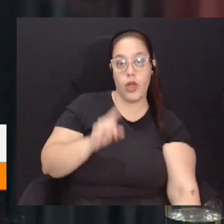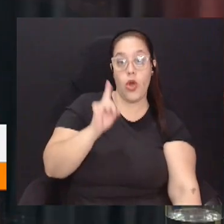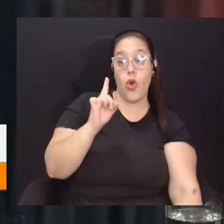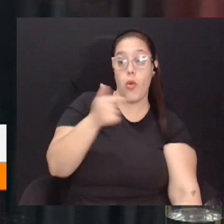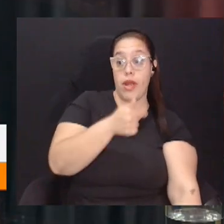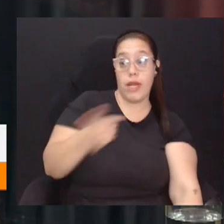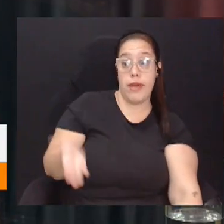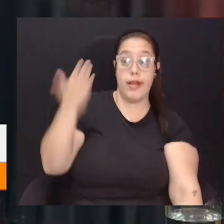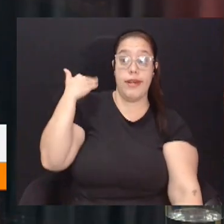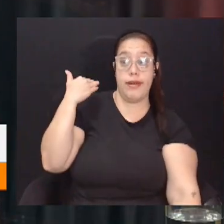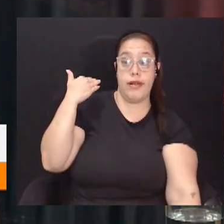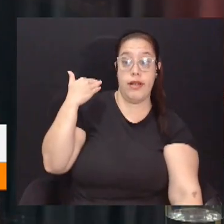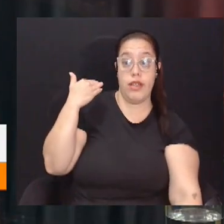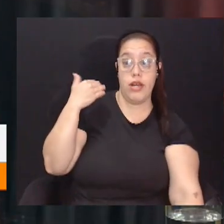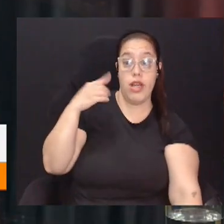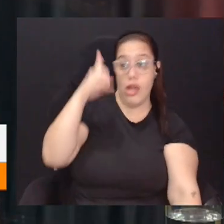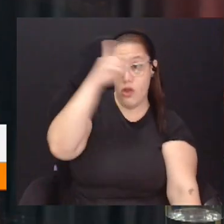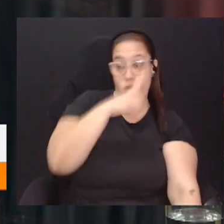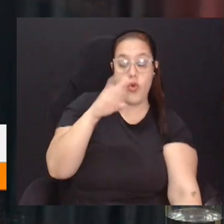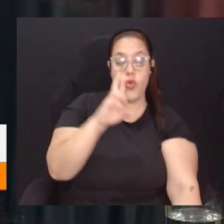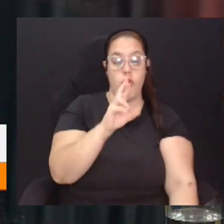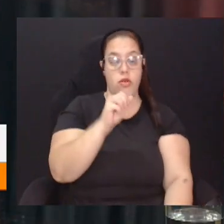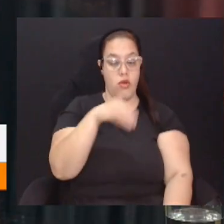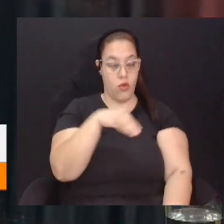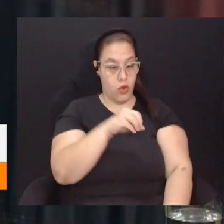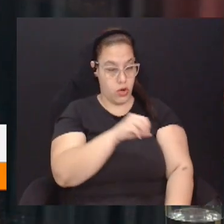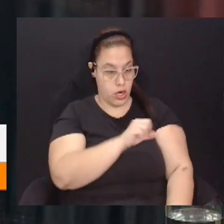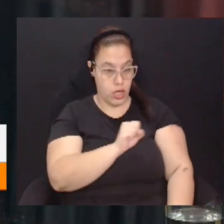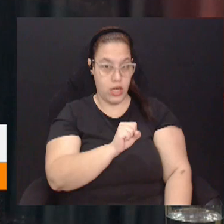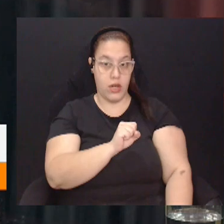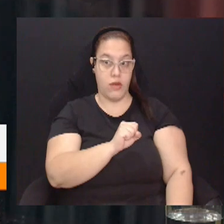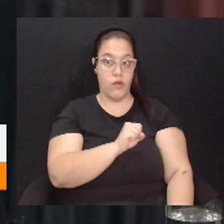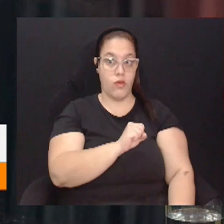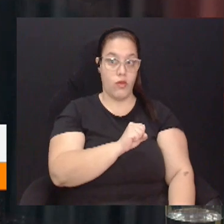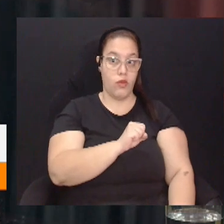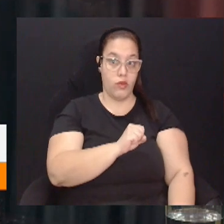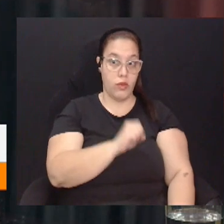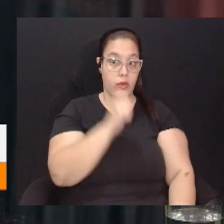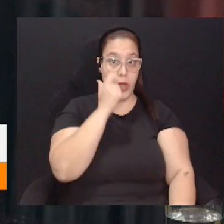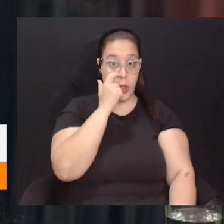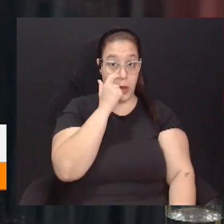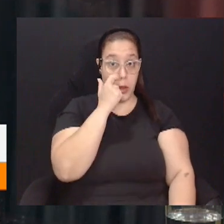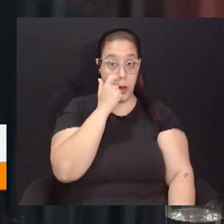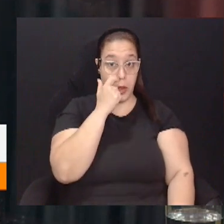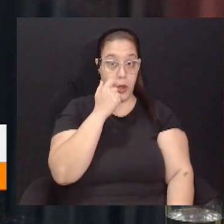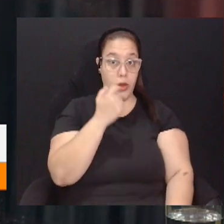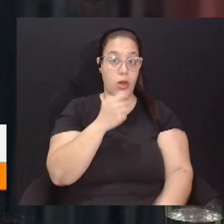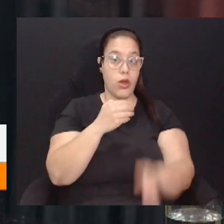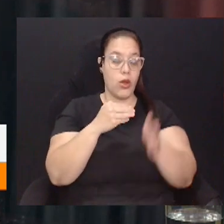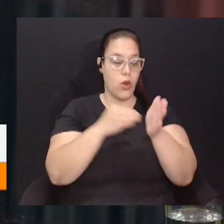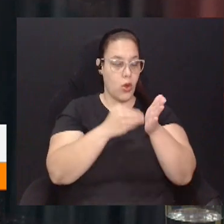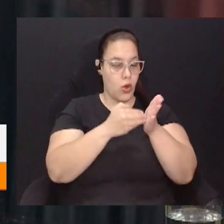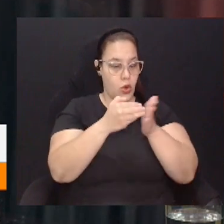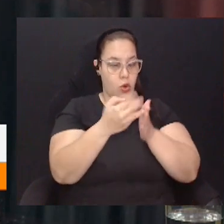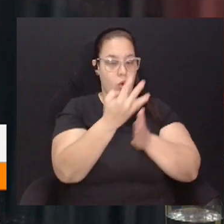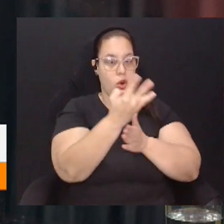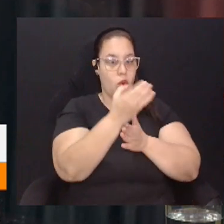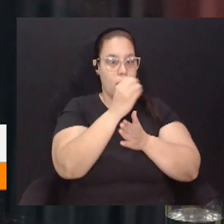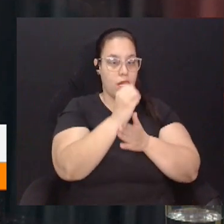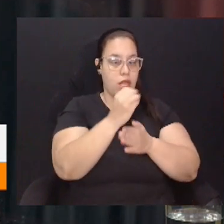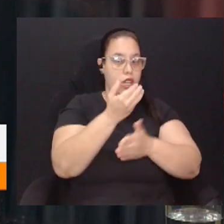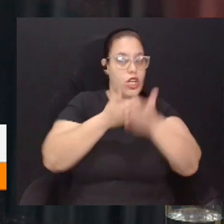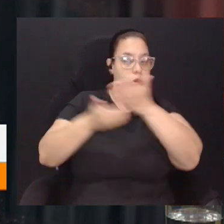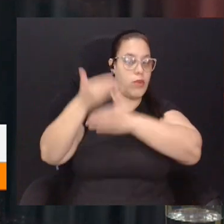é o Domingo de Ramos. Domingo de Ramos eu conto 40 dias para trás.